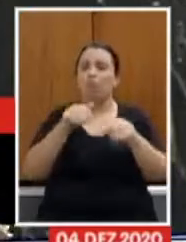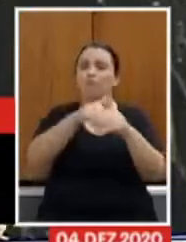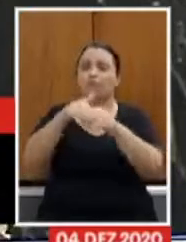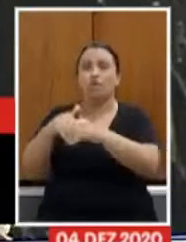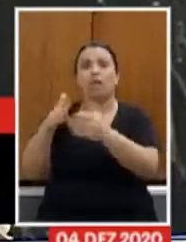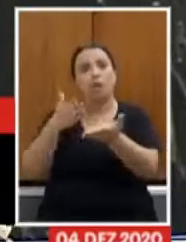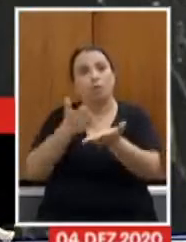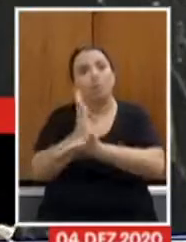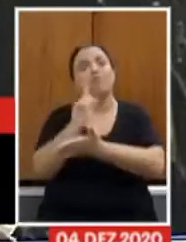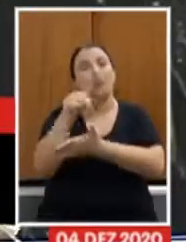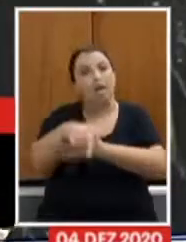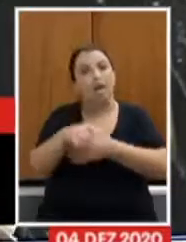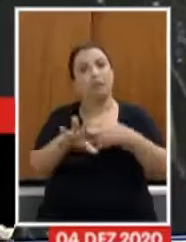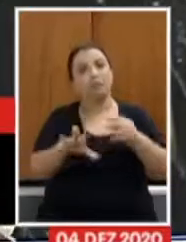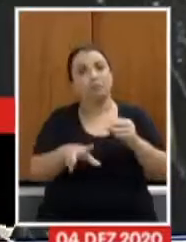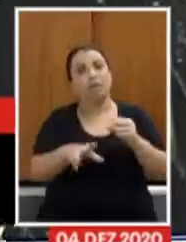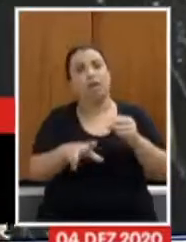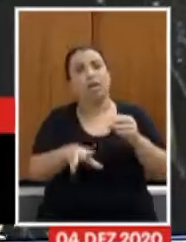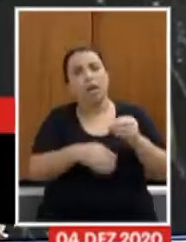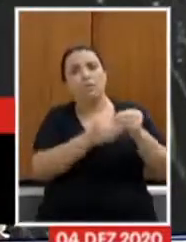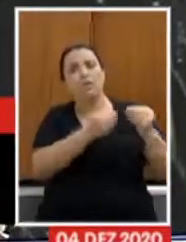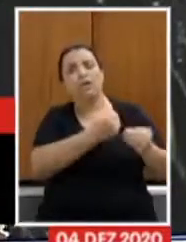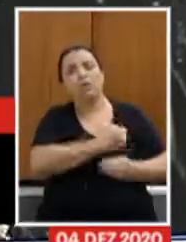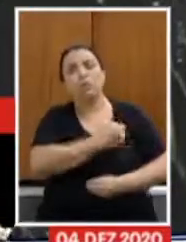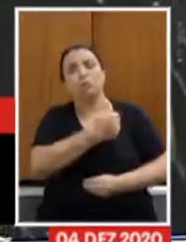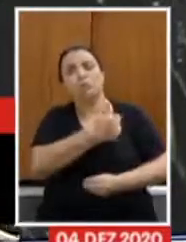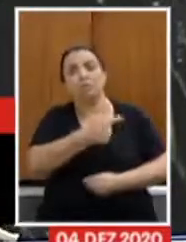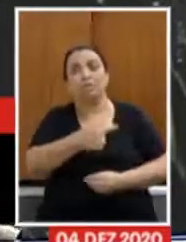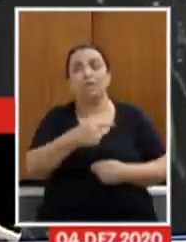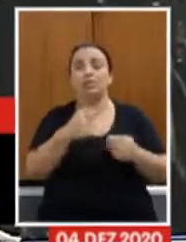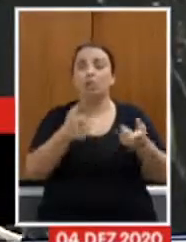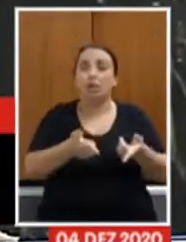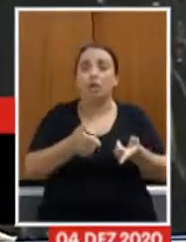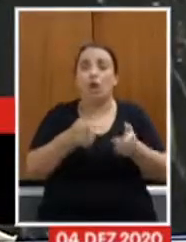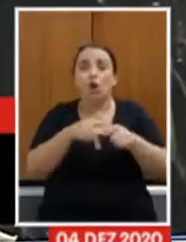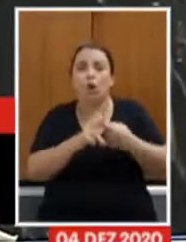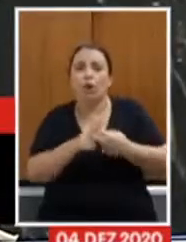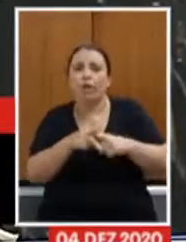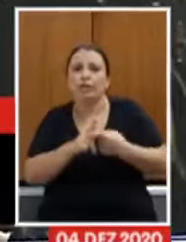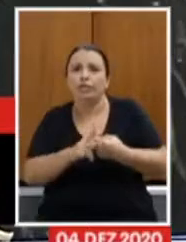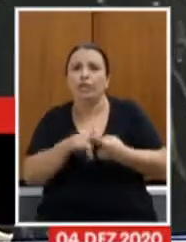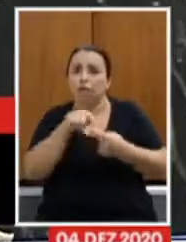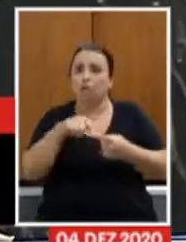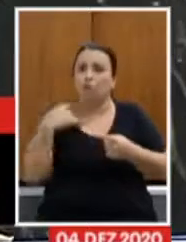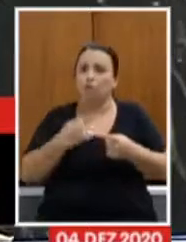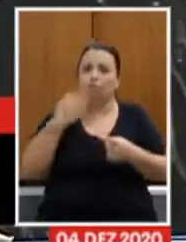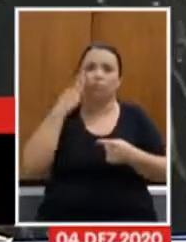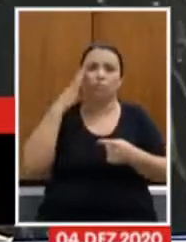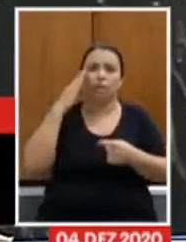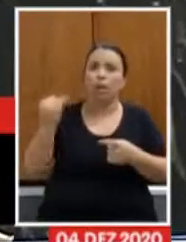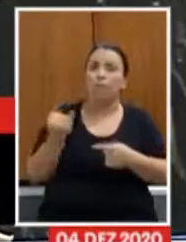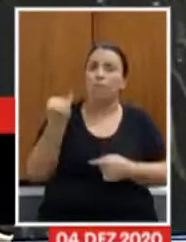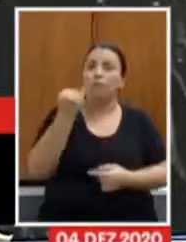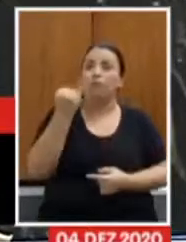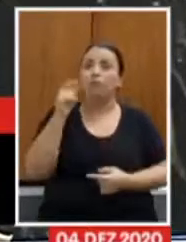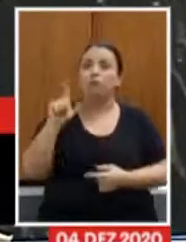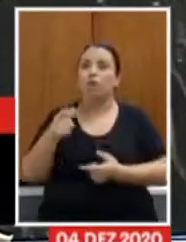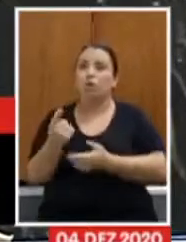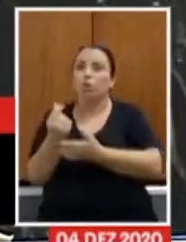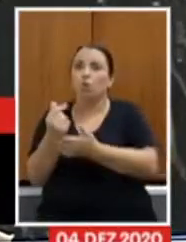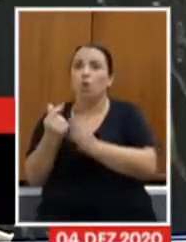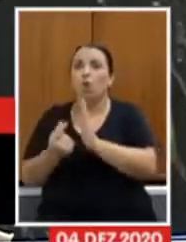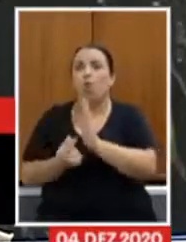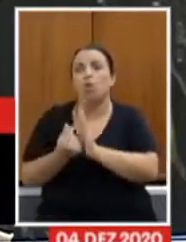e corrigir aquilo que acho que muitos de nós consideramos importantes, que o orçamento veja a